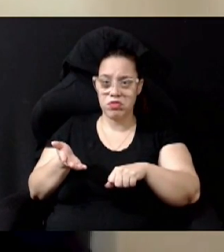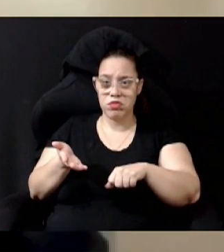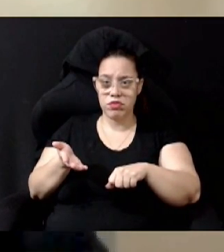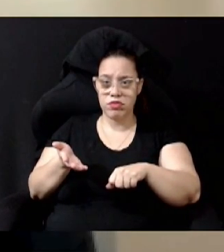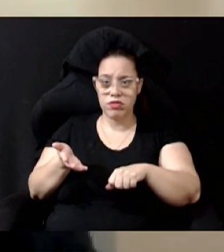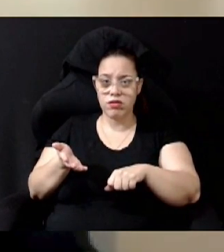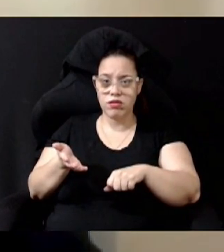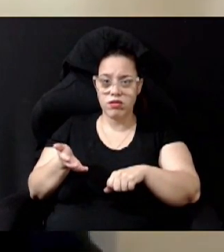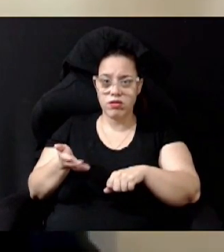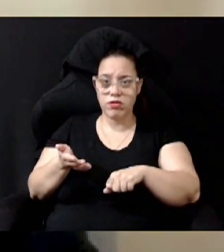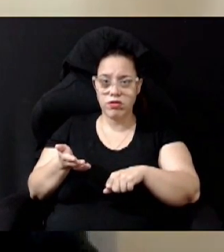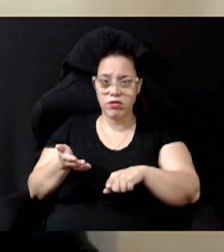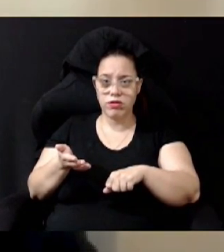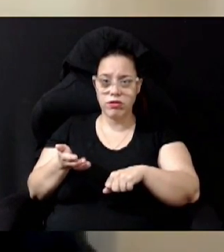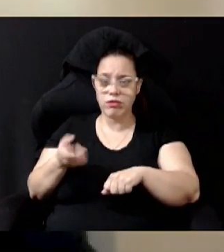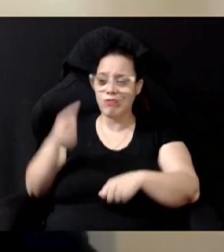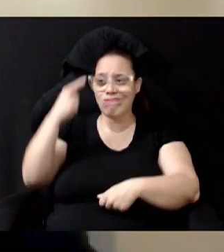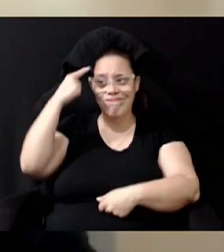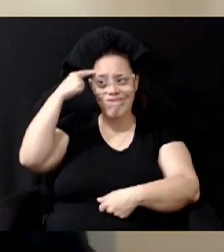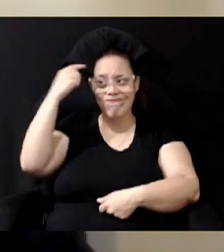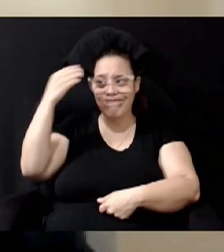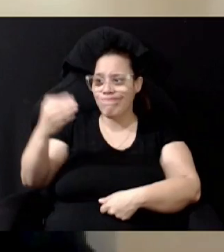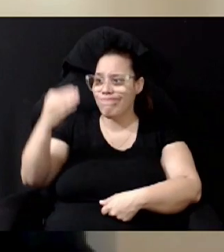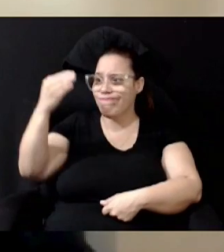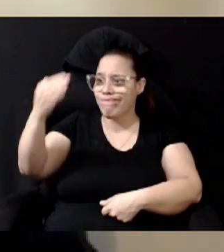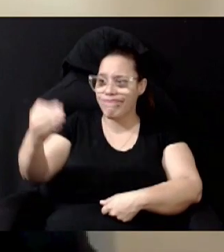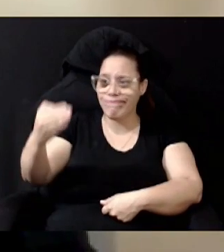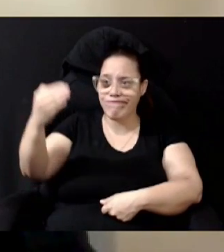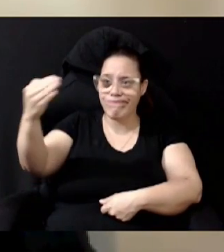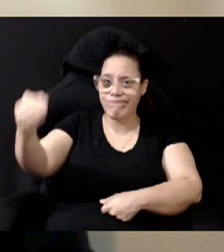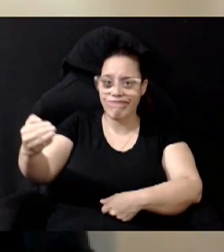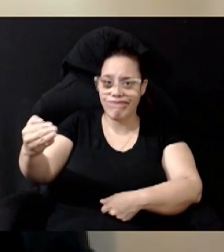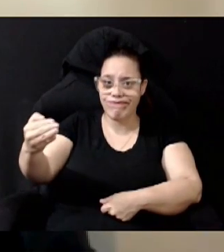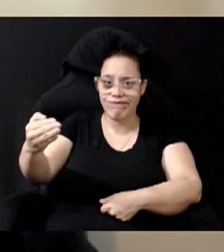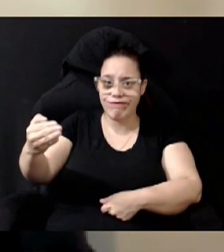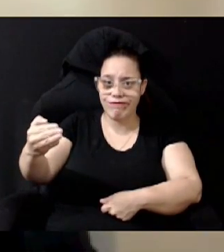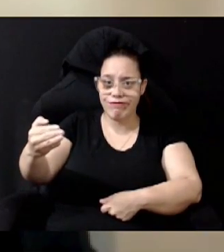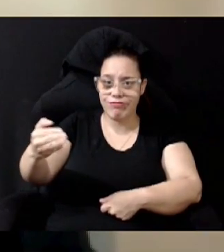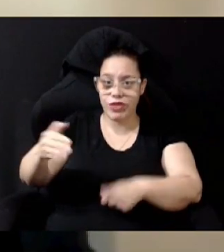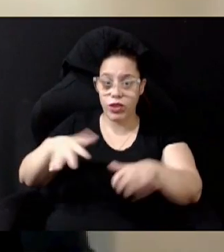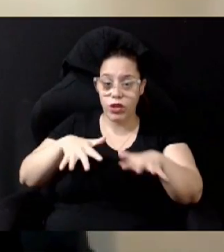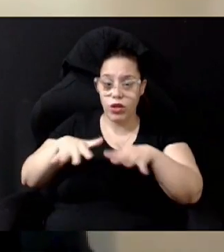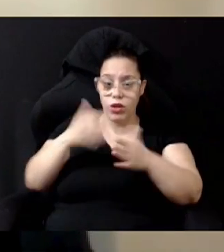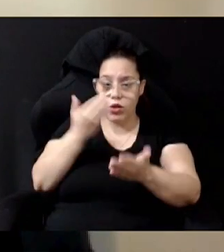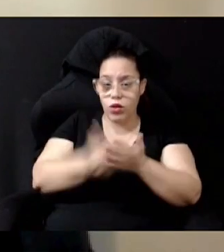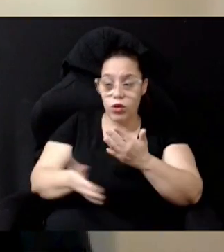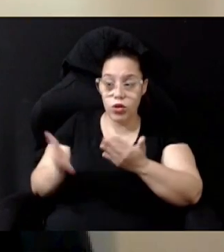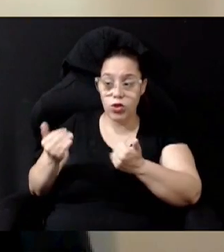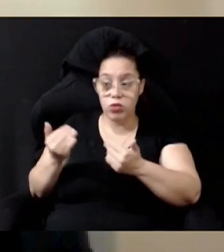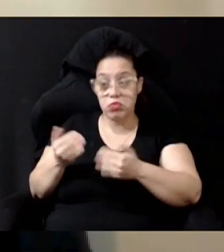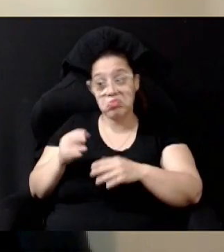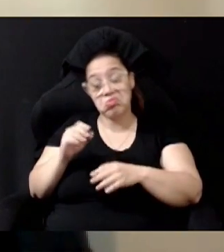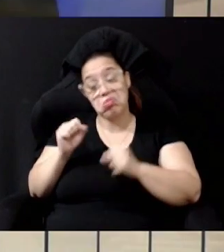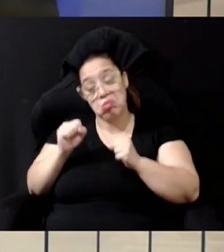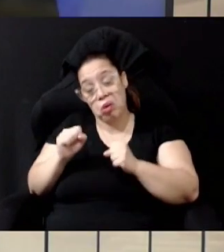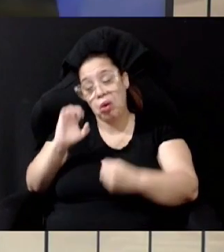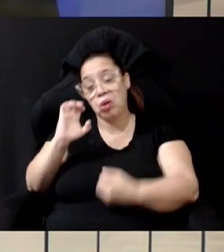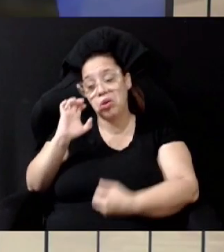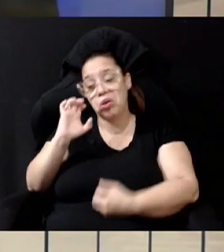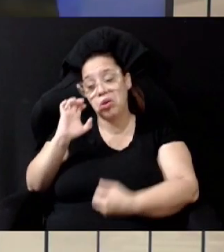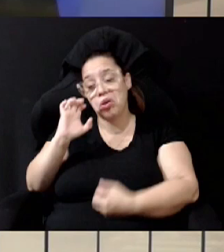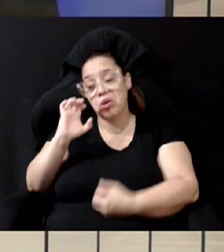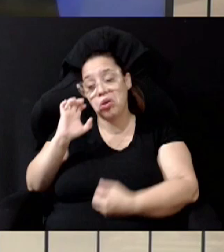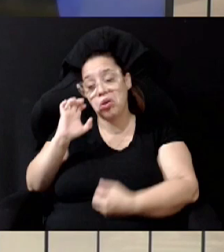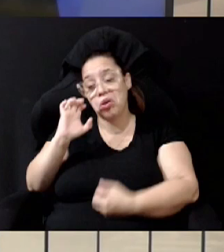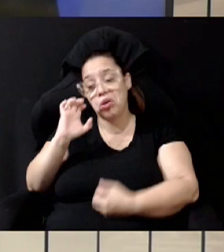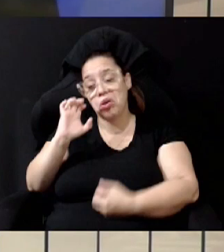no dia a dia a ideia de que isso possa ser uma doença de jovem, mas pode ser sim. É raro, mas pode acontecer. E